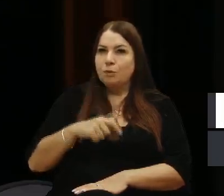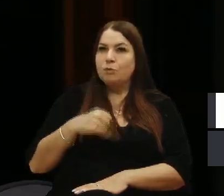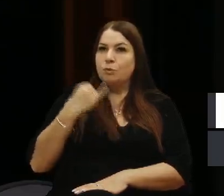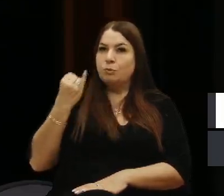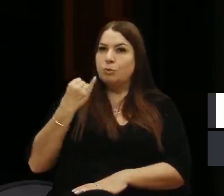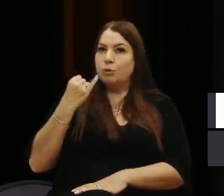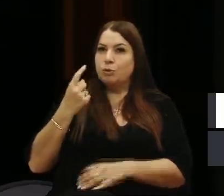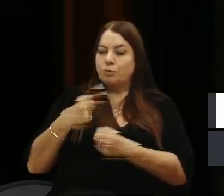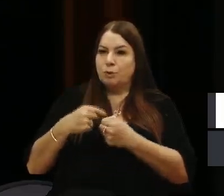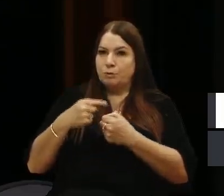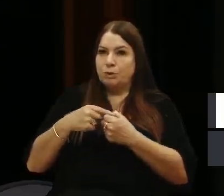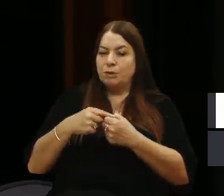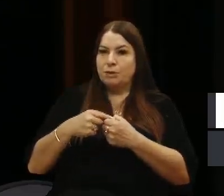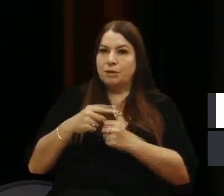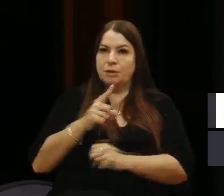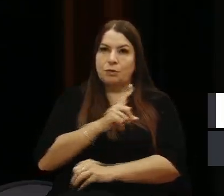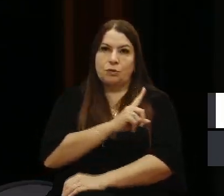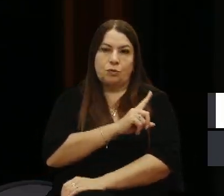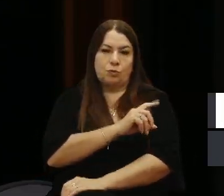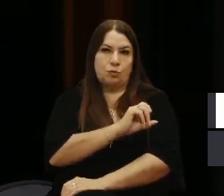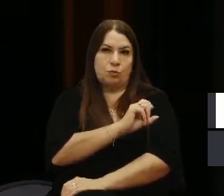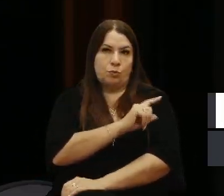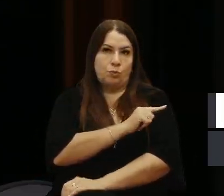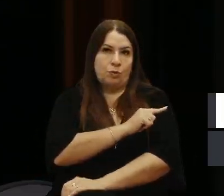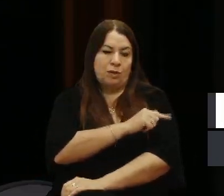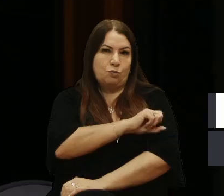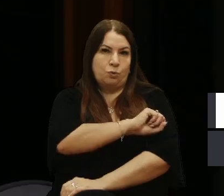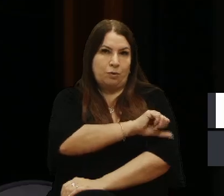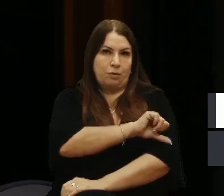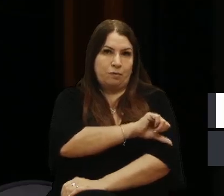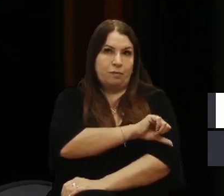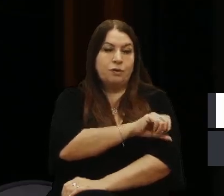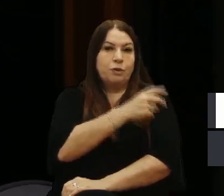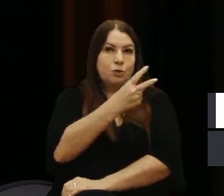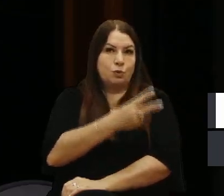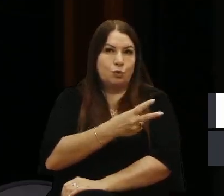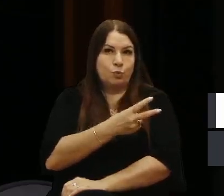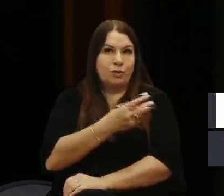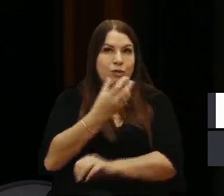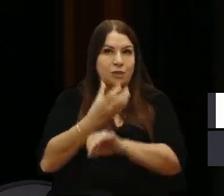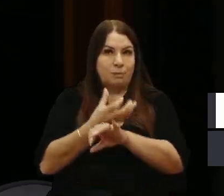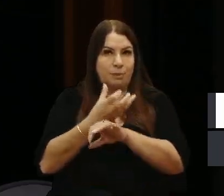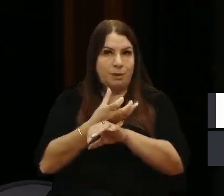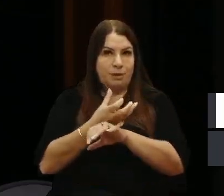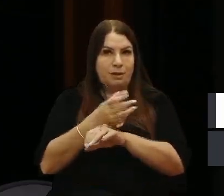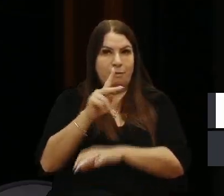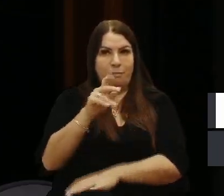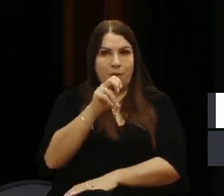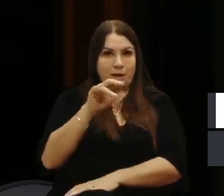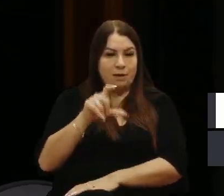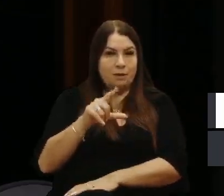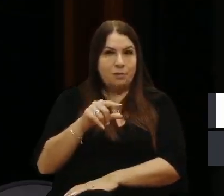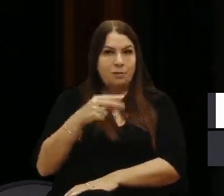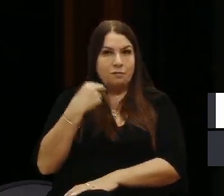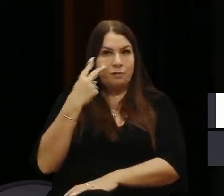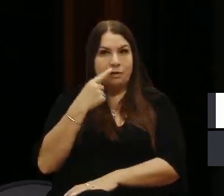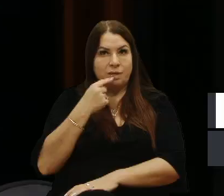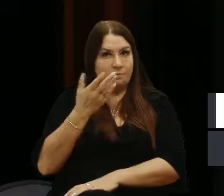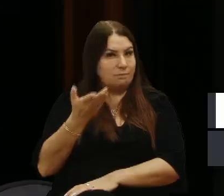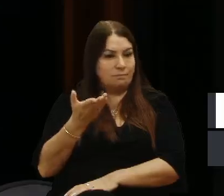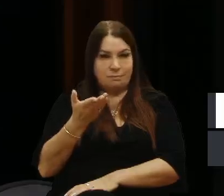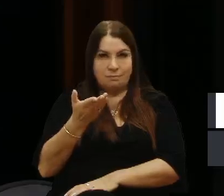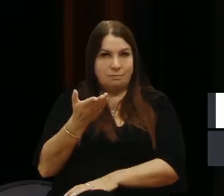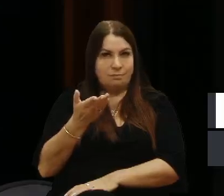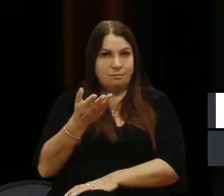No município, nos anos finais, nós temos 2 progressões parciais, e o que a vereadora Rose falou é